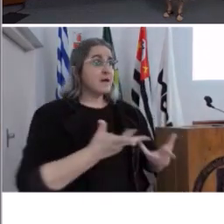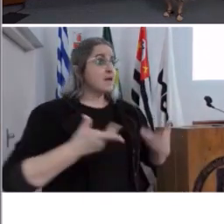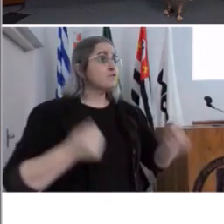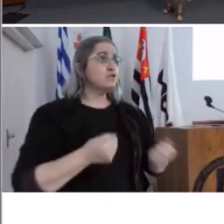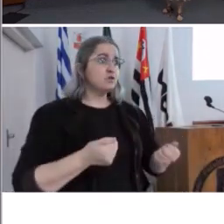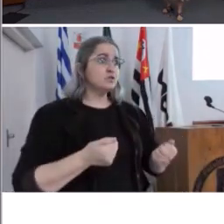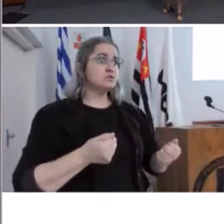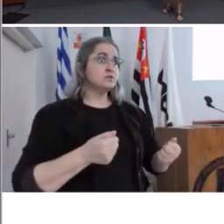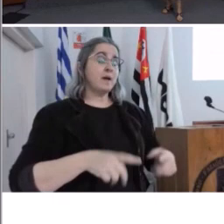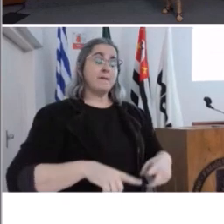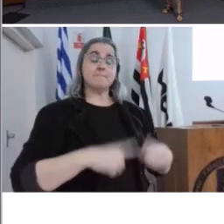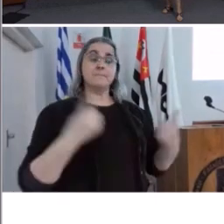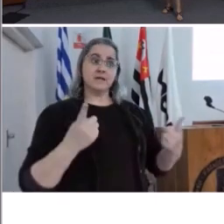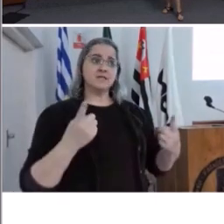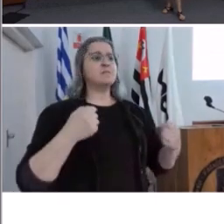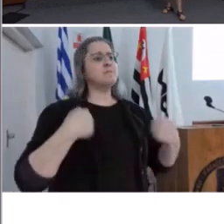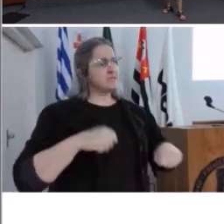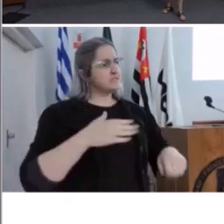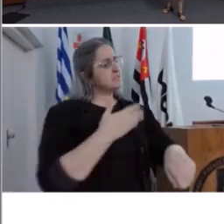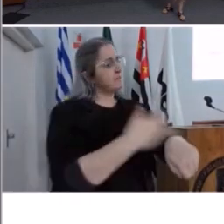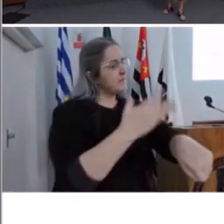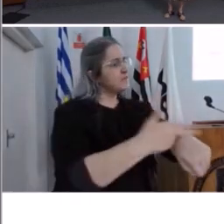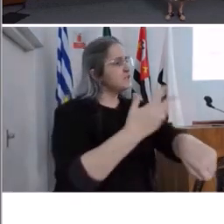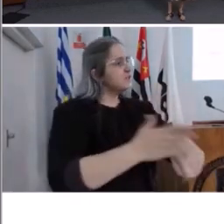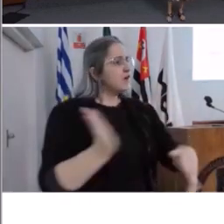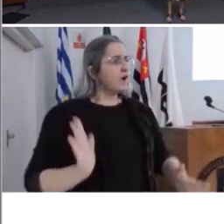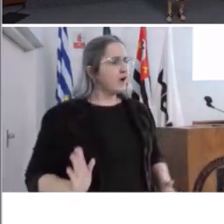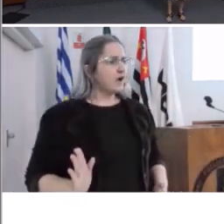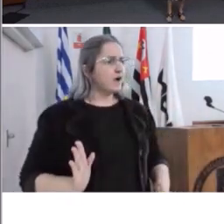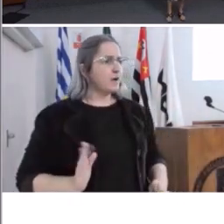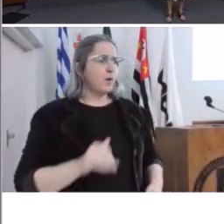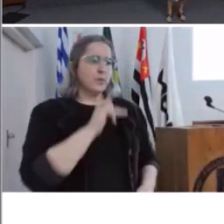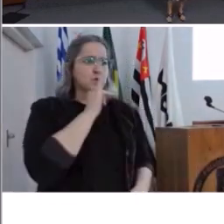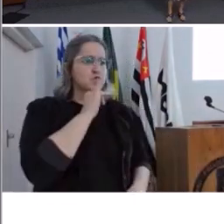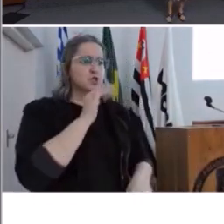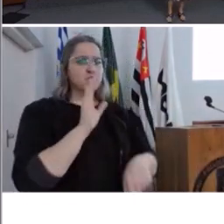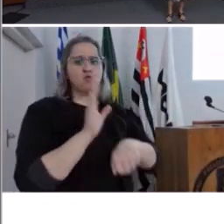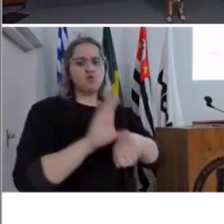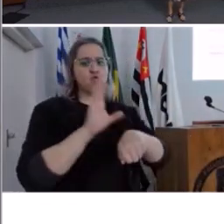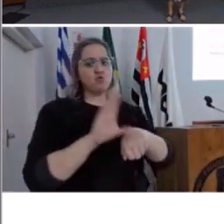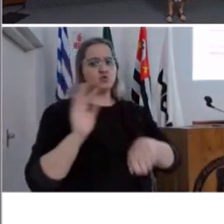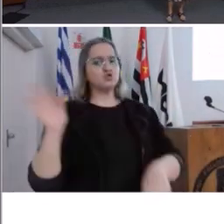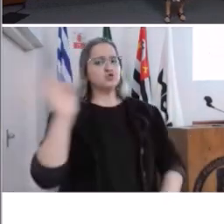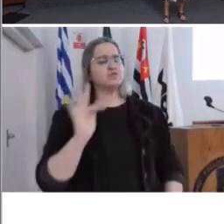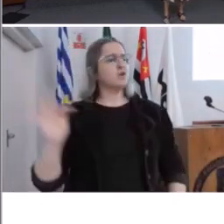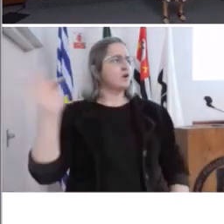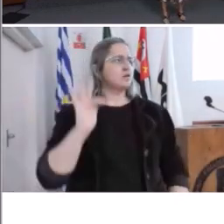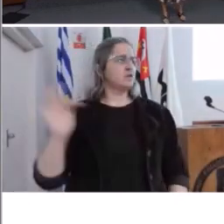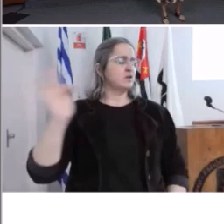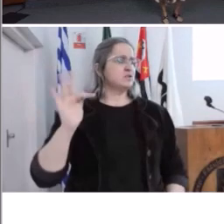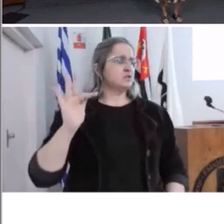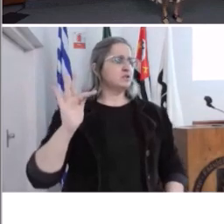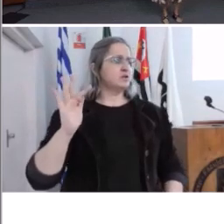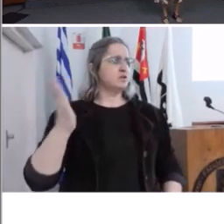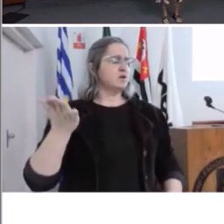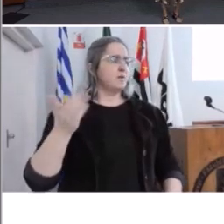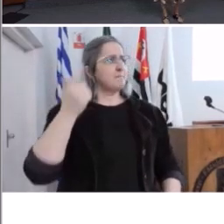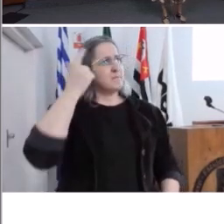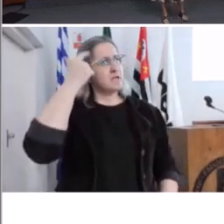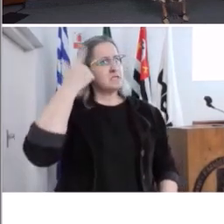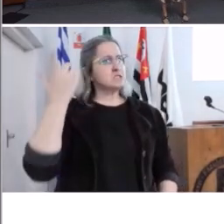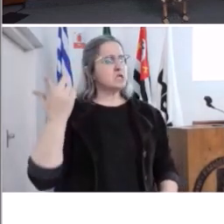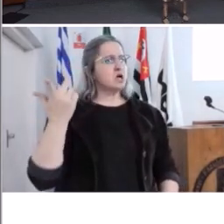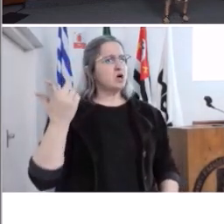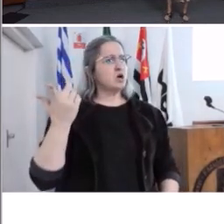atropelar, não dá para você configurar um curso de graduação, contemplar reabilitação, considerando que